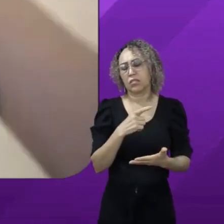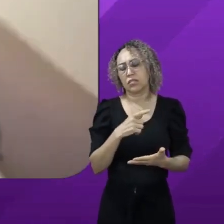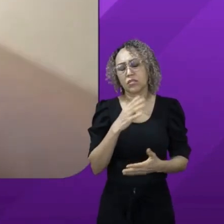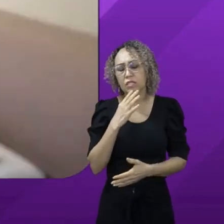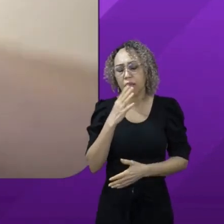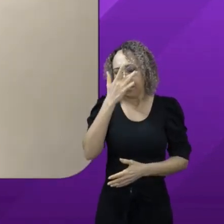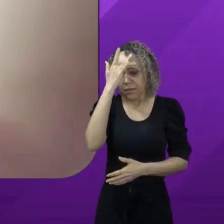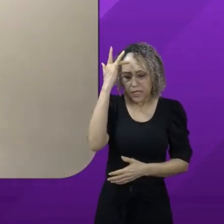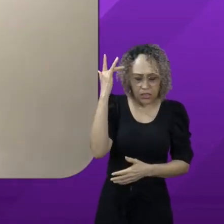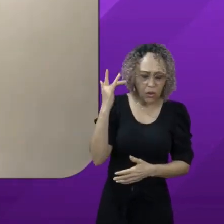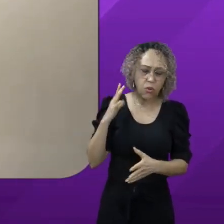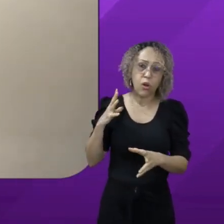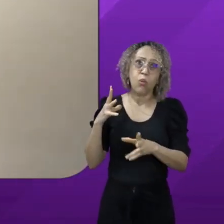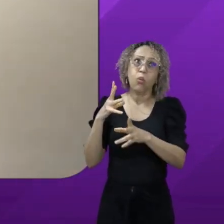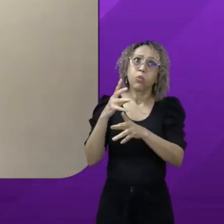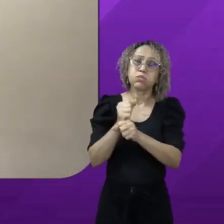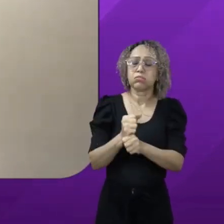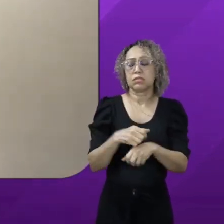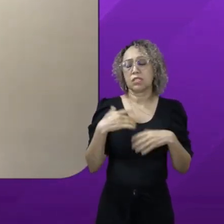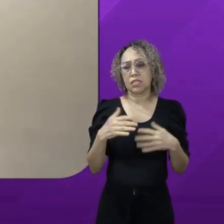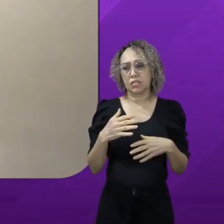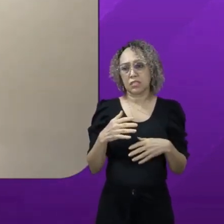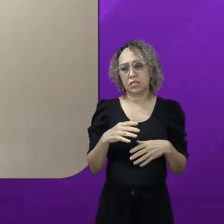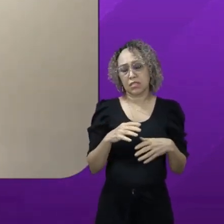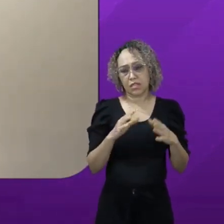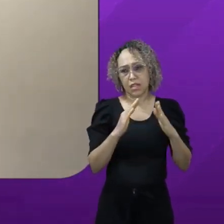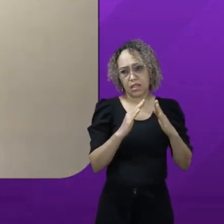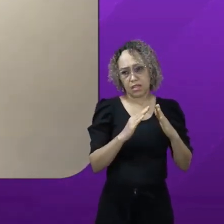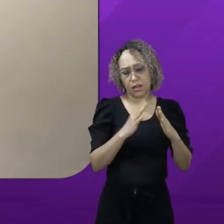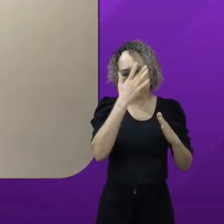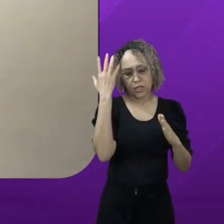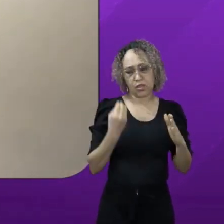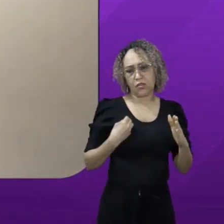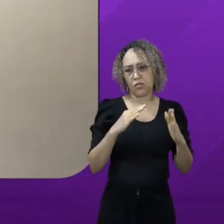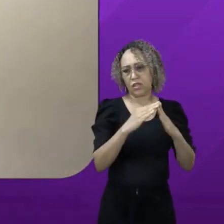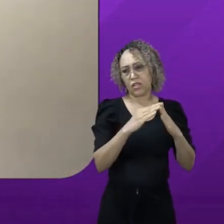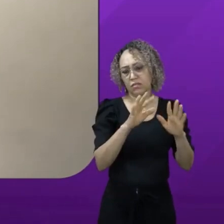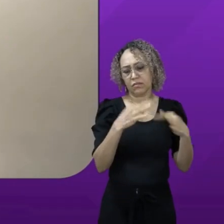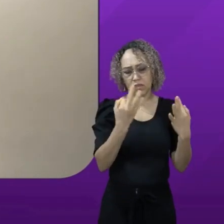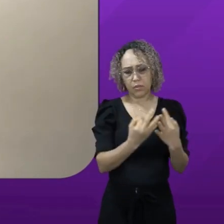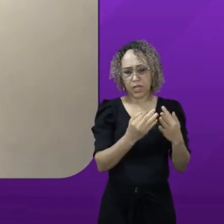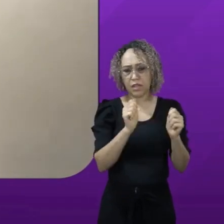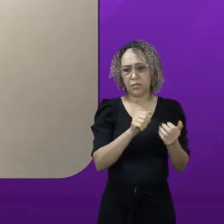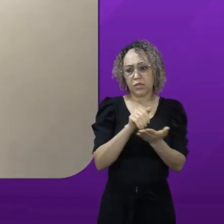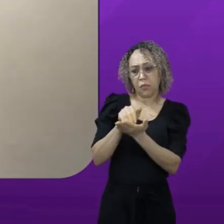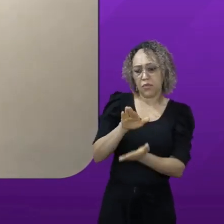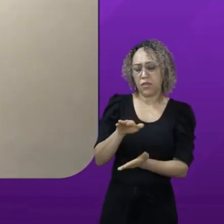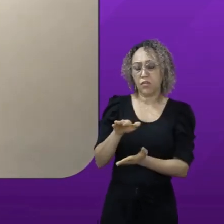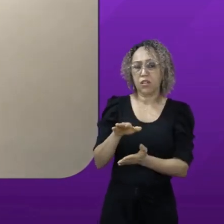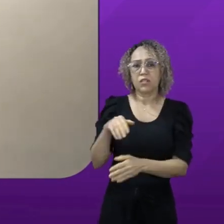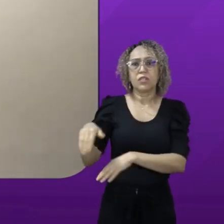quando, né, não se entendem mais com a sua família. E aí, a partir disso, a gente tem uma série de